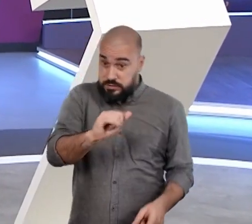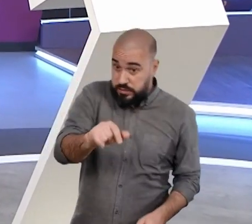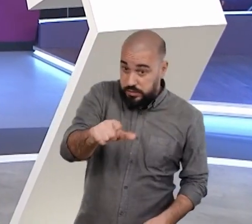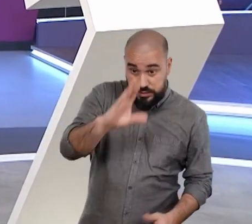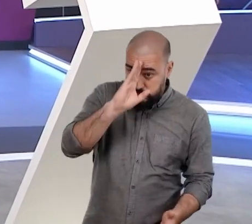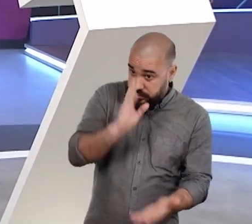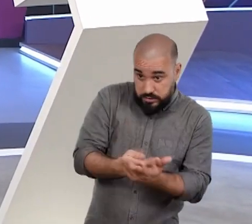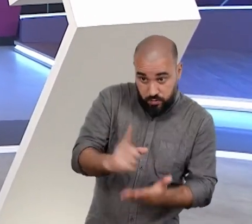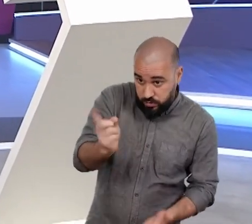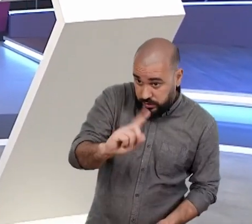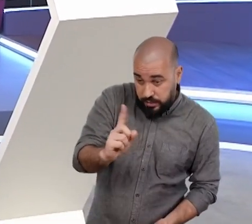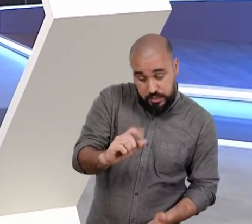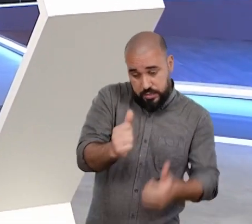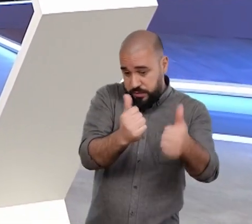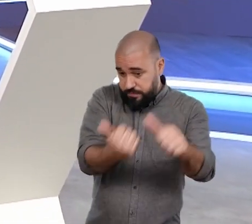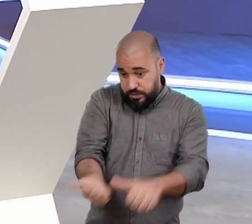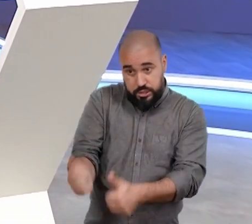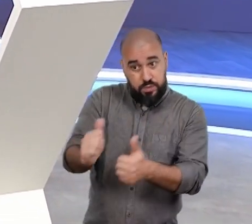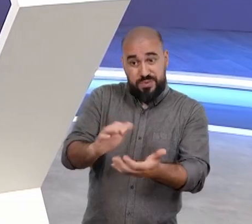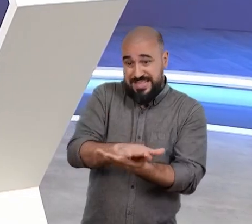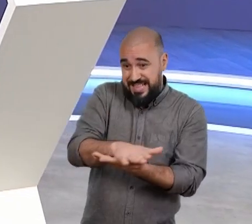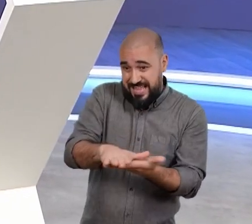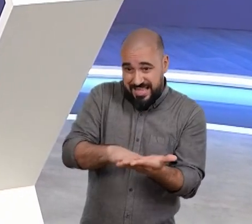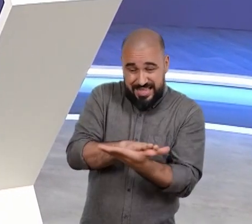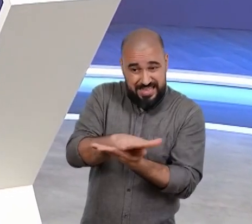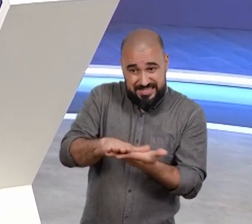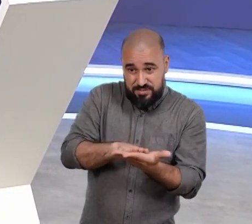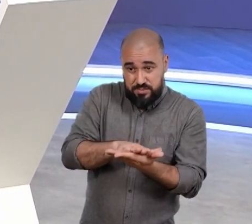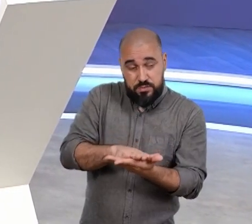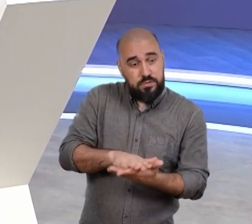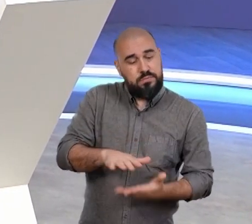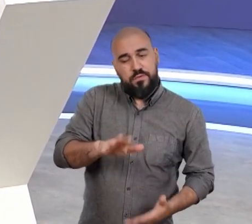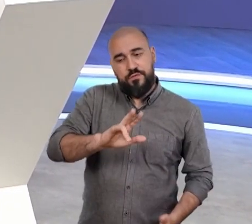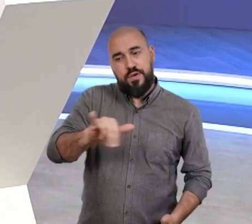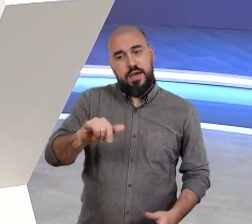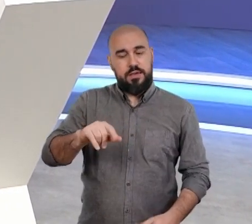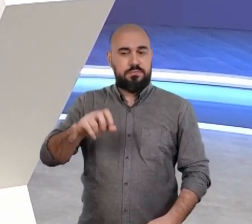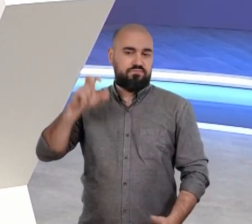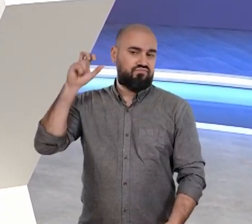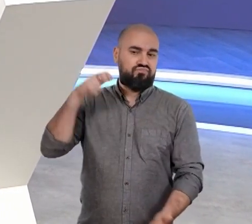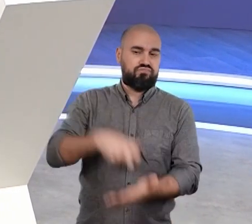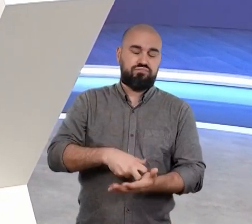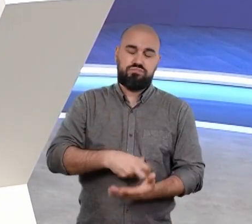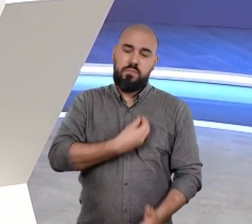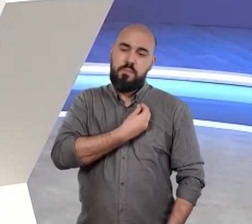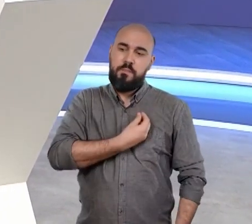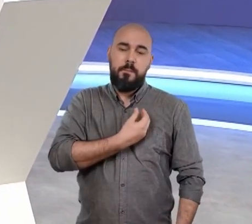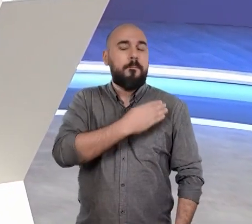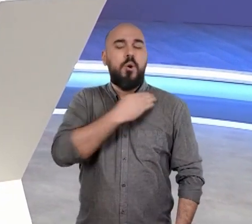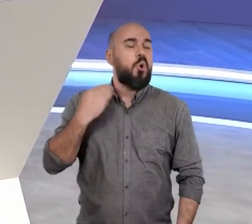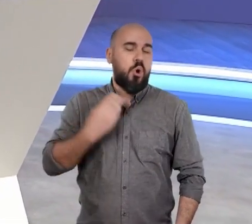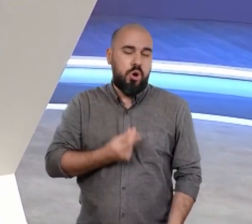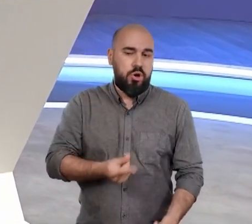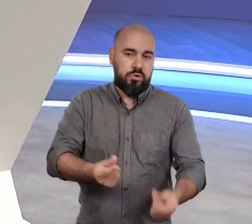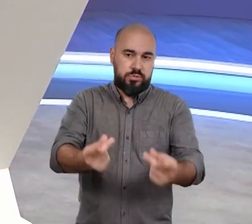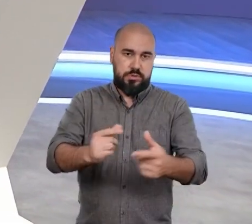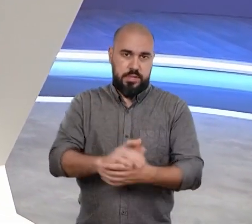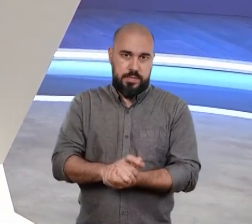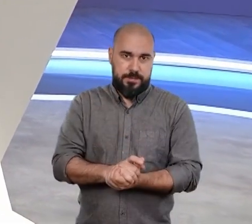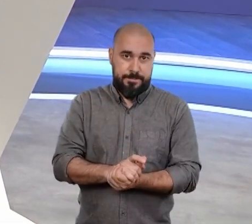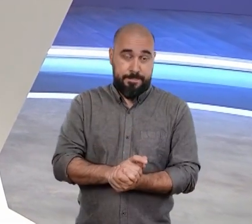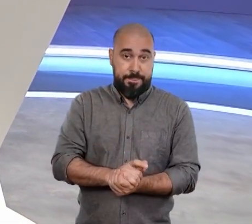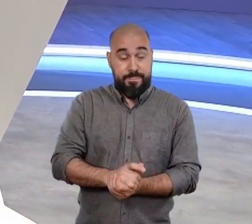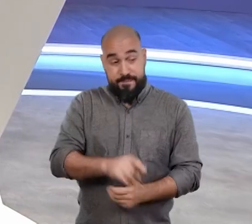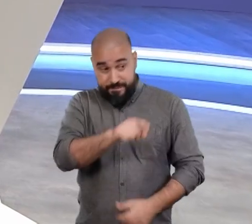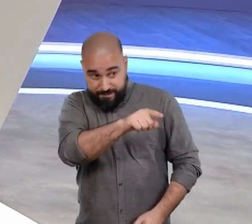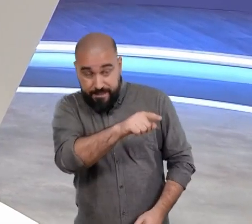olha, quem crê e for batizado será salvo, e quem não crer e não for batizado será condenado. Ele só diz assim, olha, quem crê e for batizado,